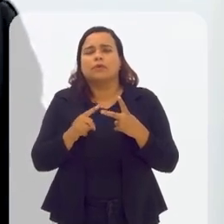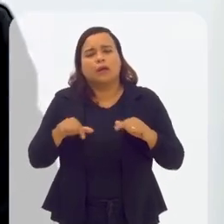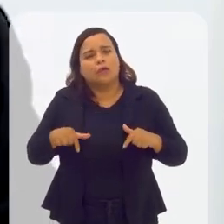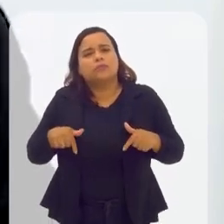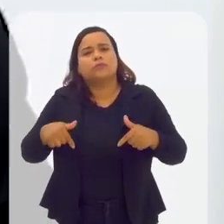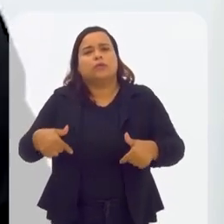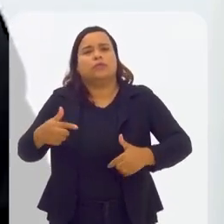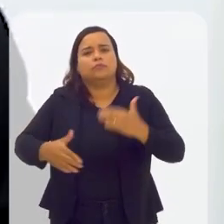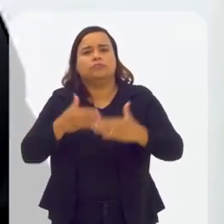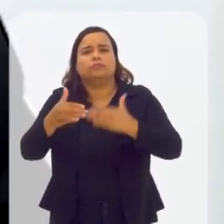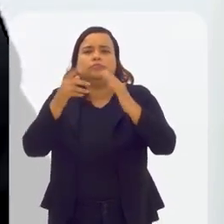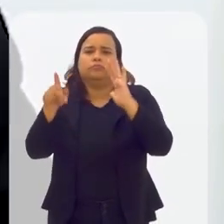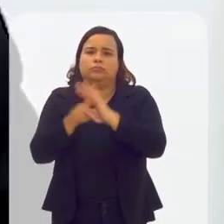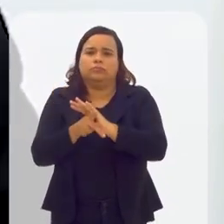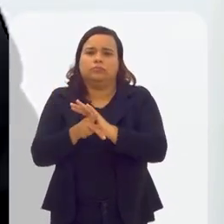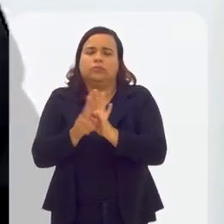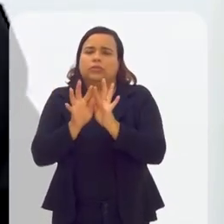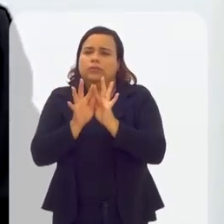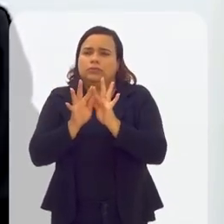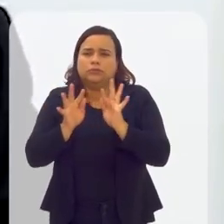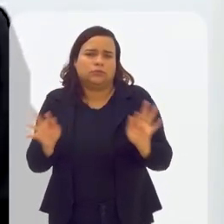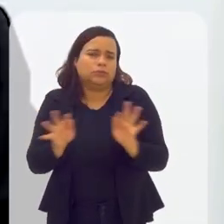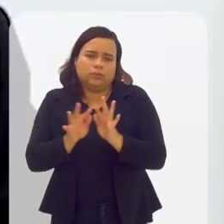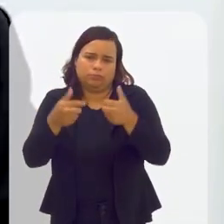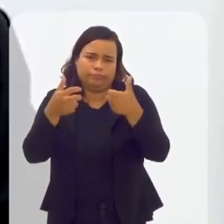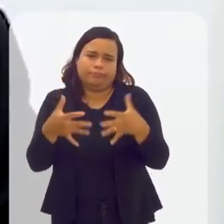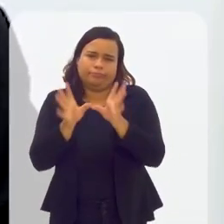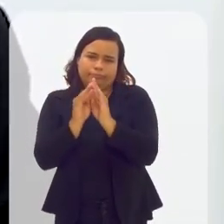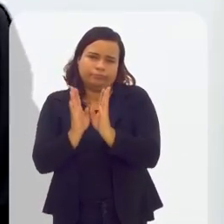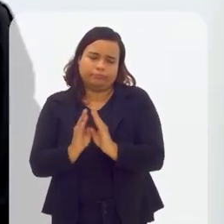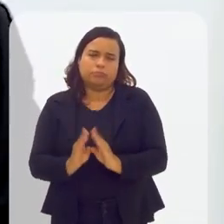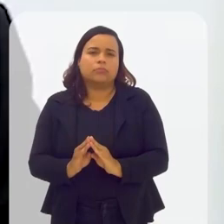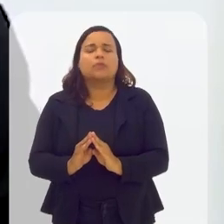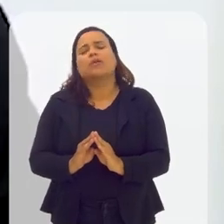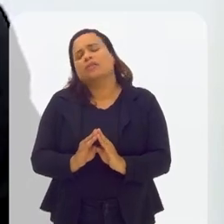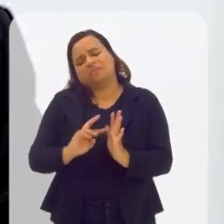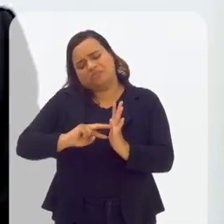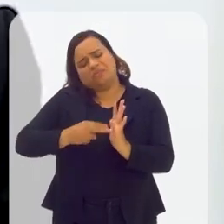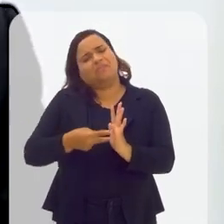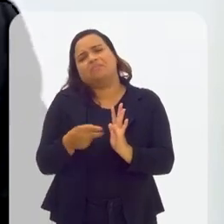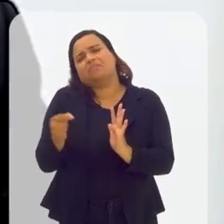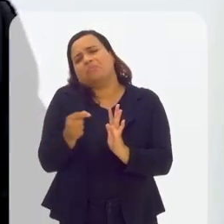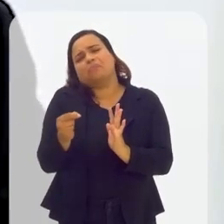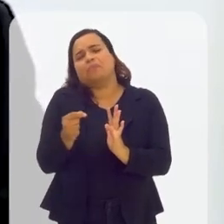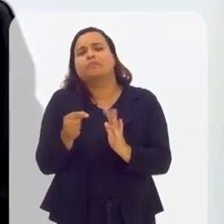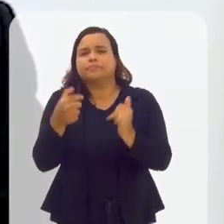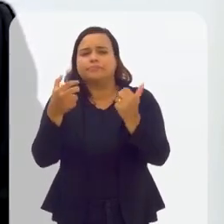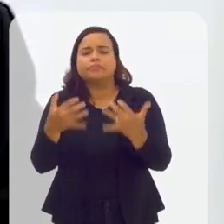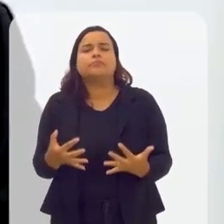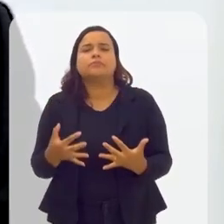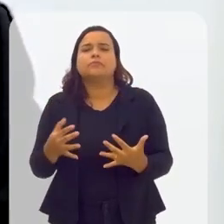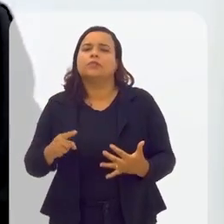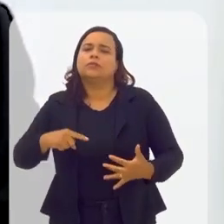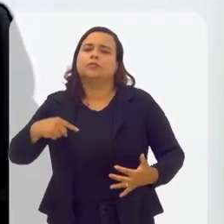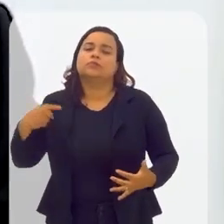do desenvolvimento, tá? De uma maneira assim, bem genérica. O que é isso?